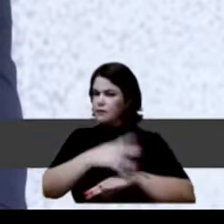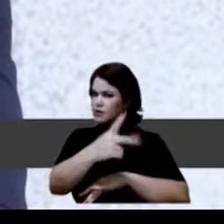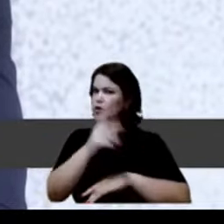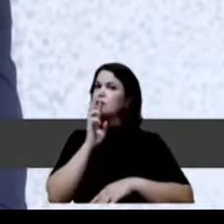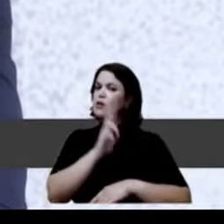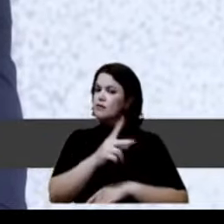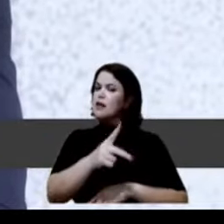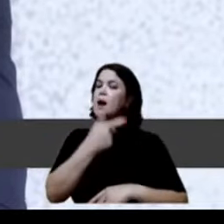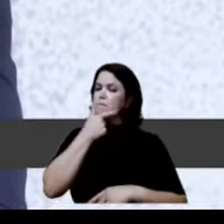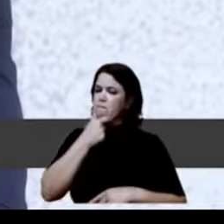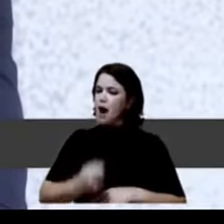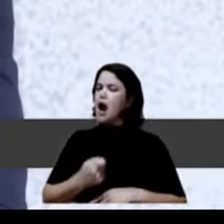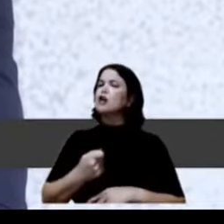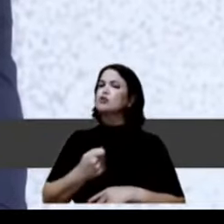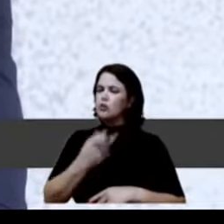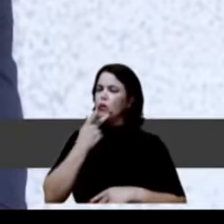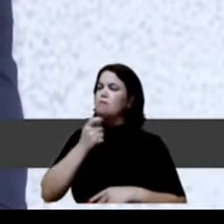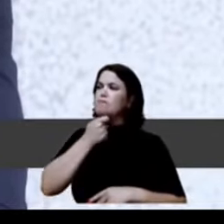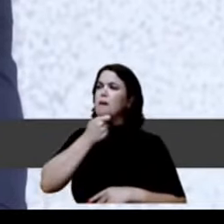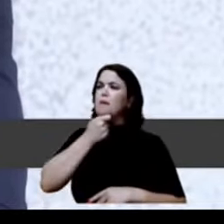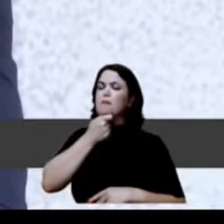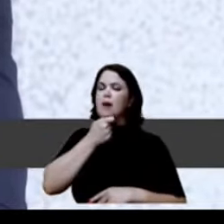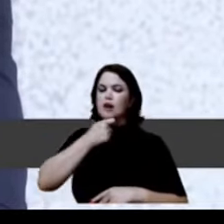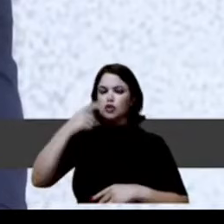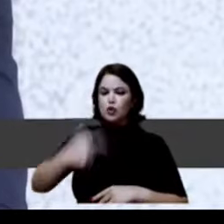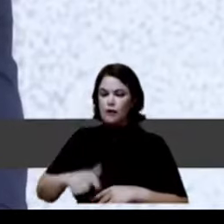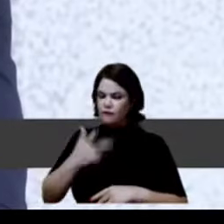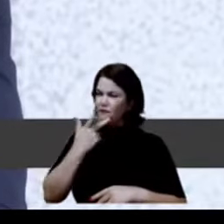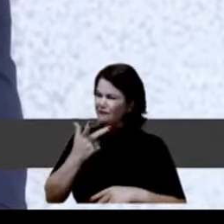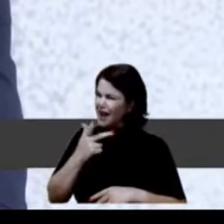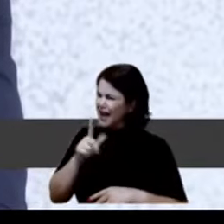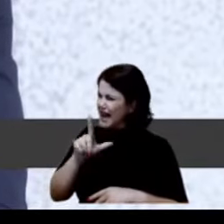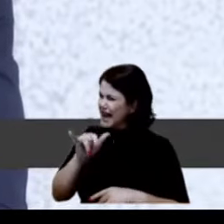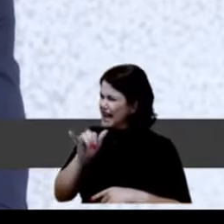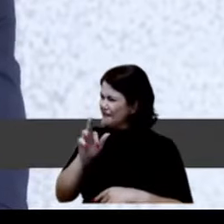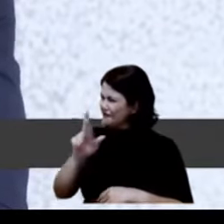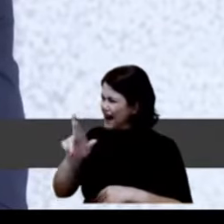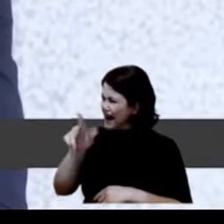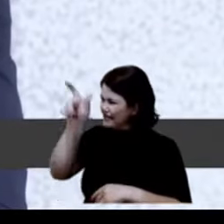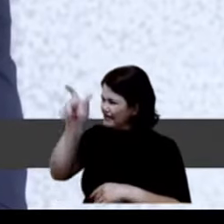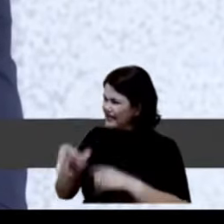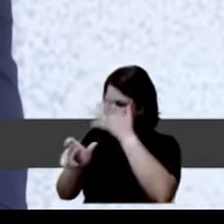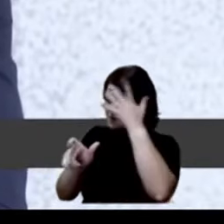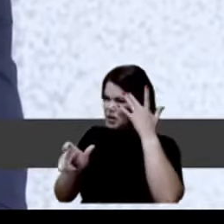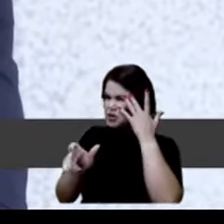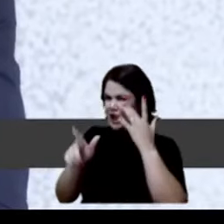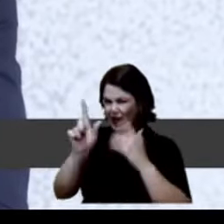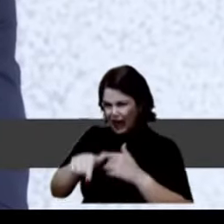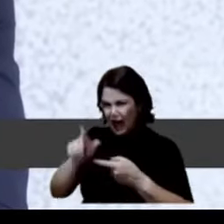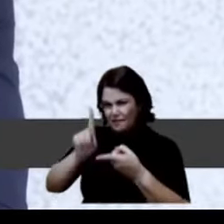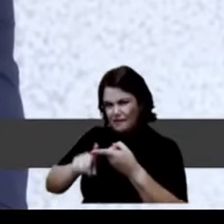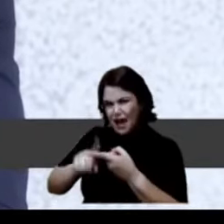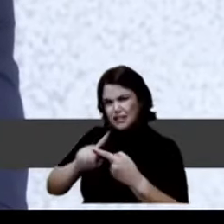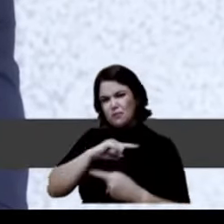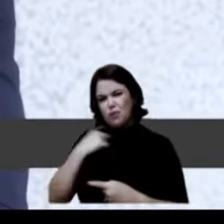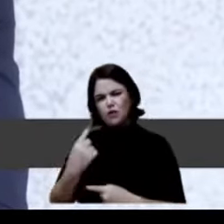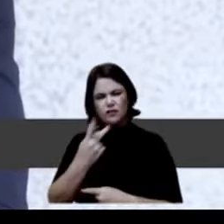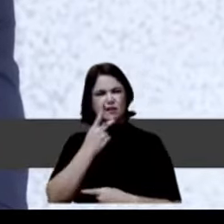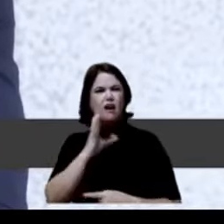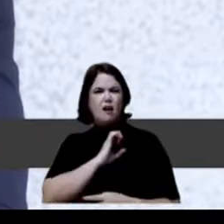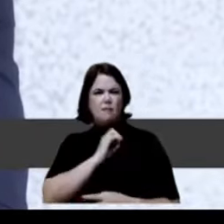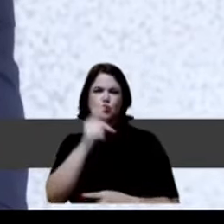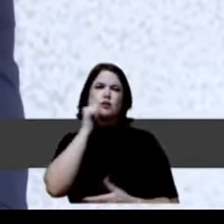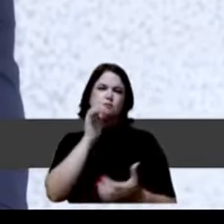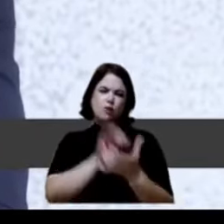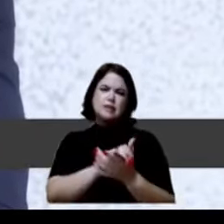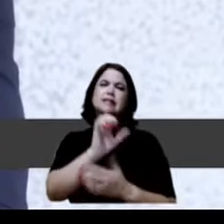agora abre o seu microfone e fala. A gente vai se livrar desse cara, é uma ameaça de morte? Você falar que ama a sua esposa, eu não duvido não, você parece um cara que ama